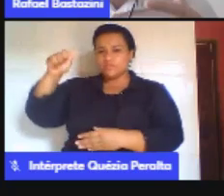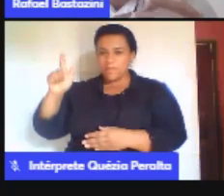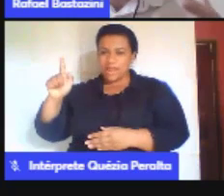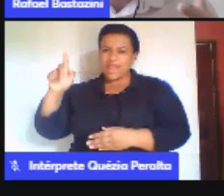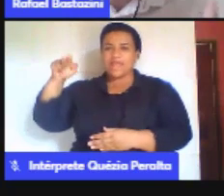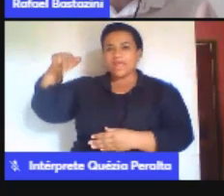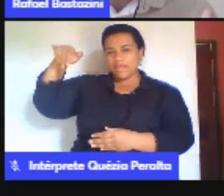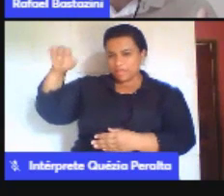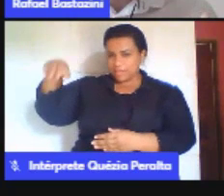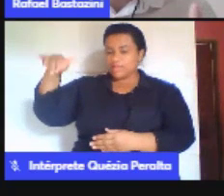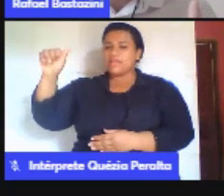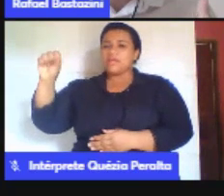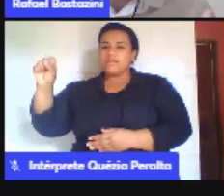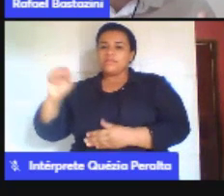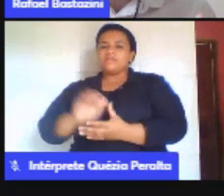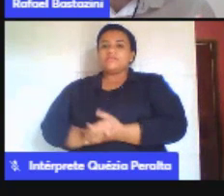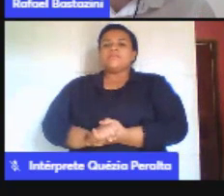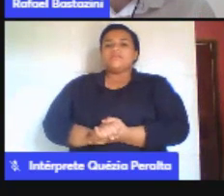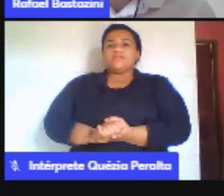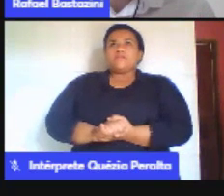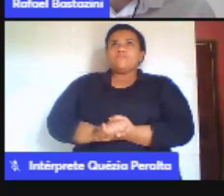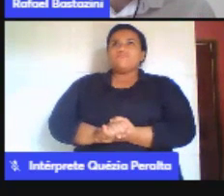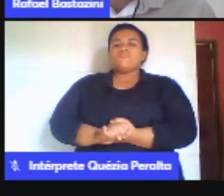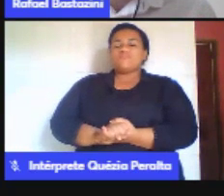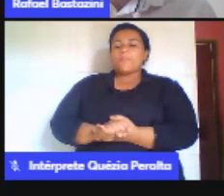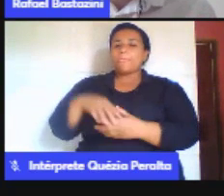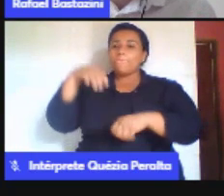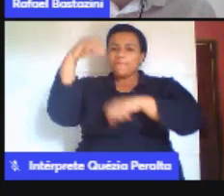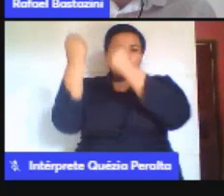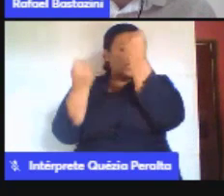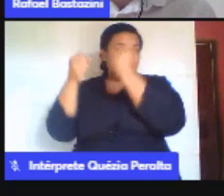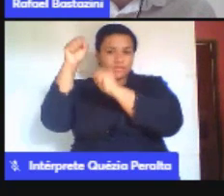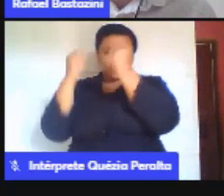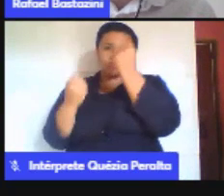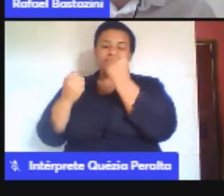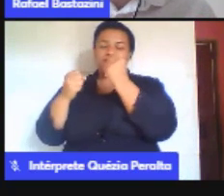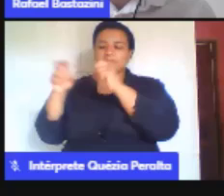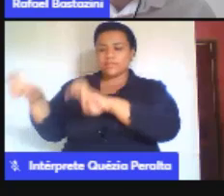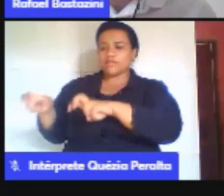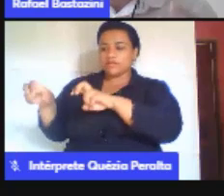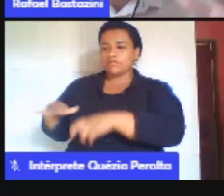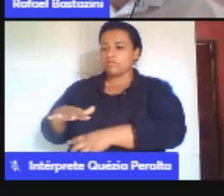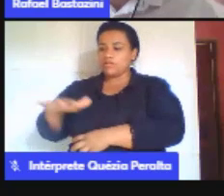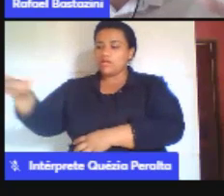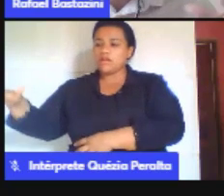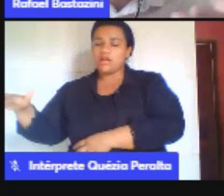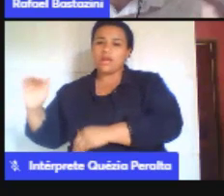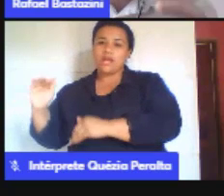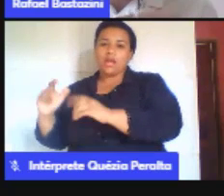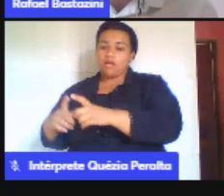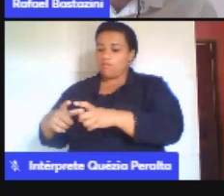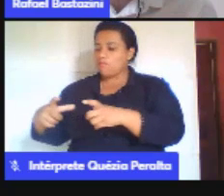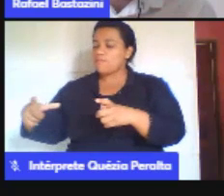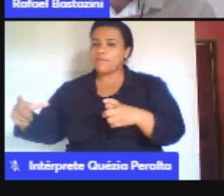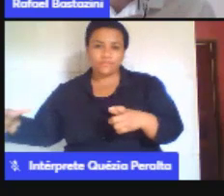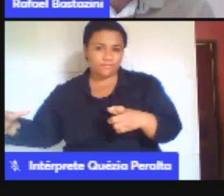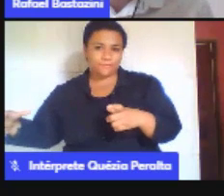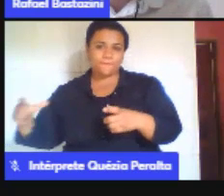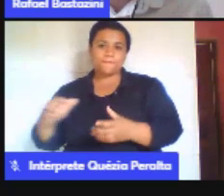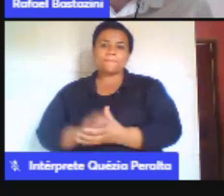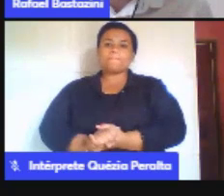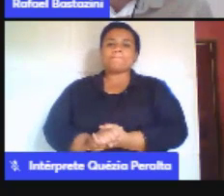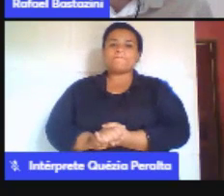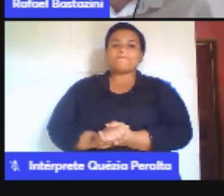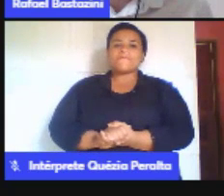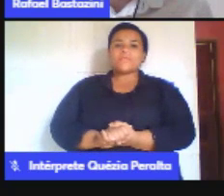de produtos industriais no campo, visando aumentar a sua produtividade, a mão de obra começa a se